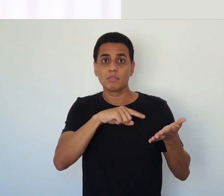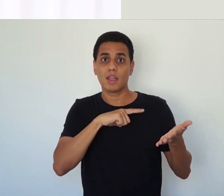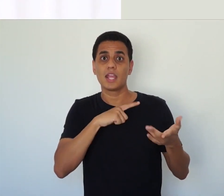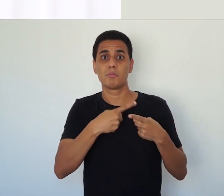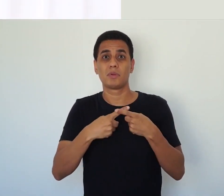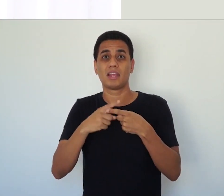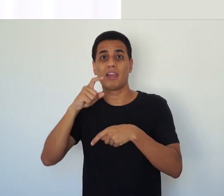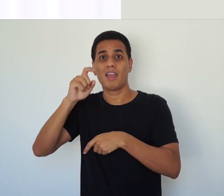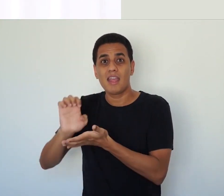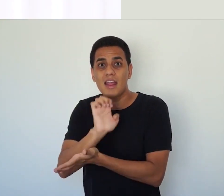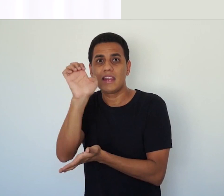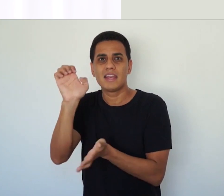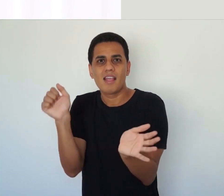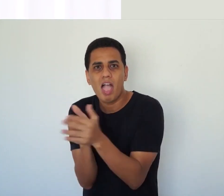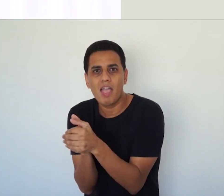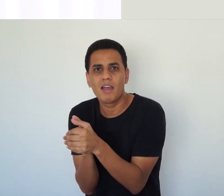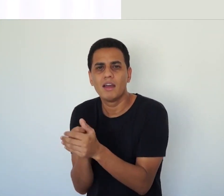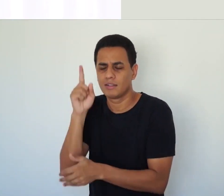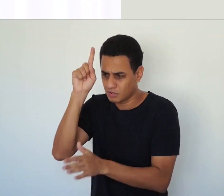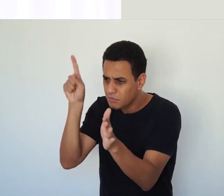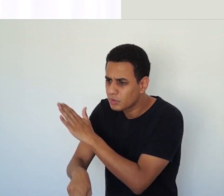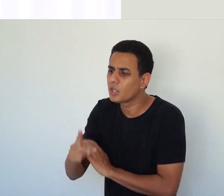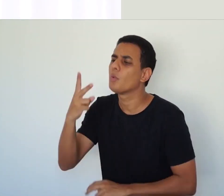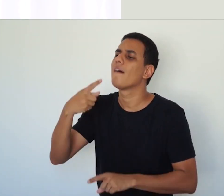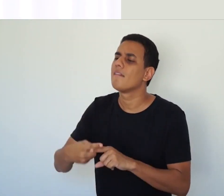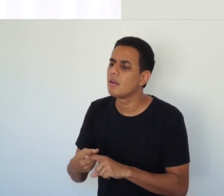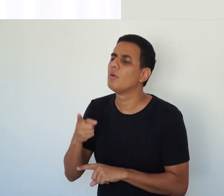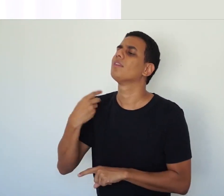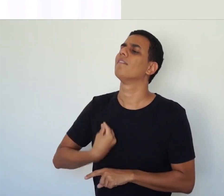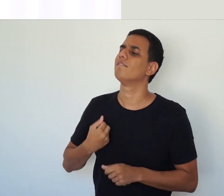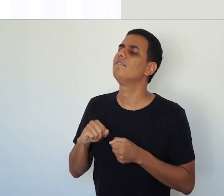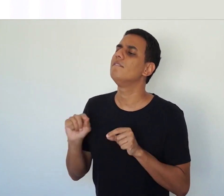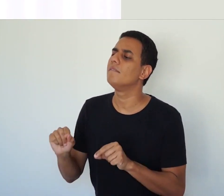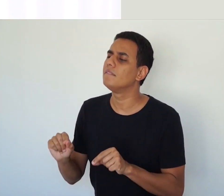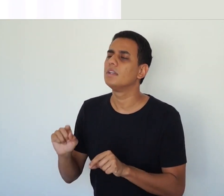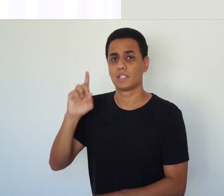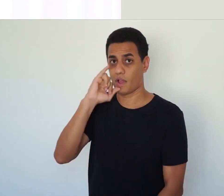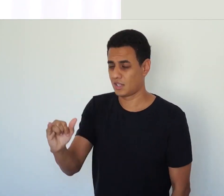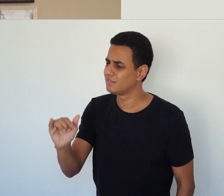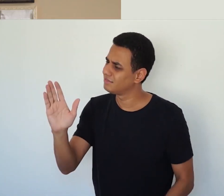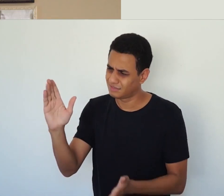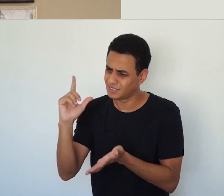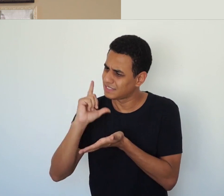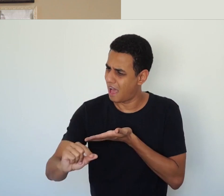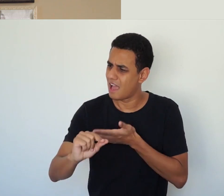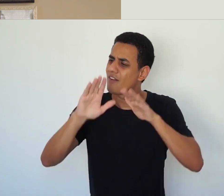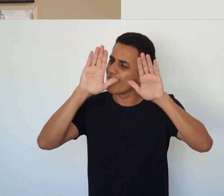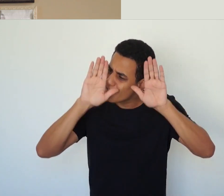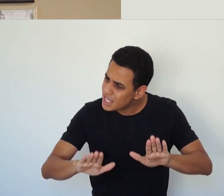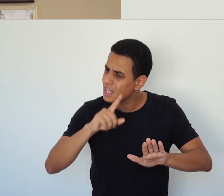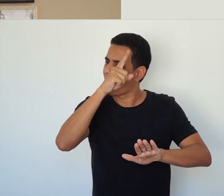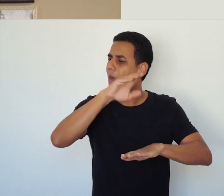porque quando Elias está dentro da caverna, Deus vem e fala: o que você está fazendo aí, por 2 vezes, e depois diz assim: saia